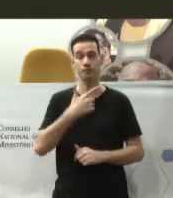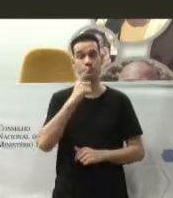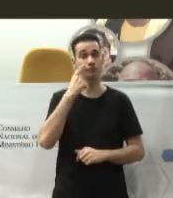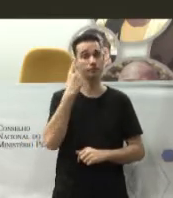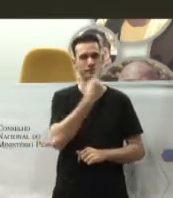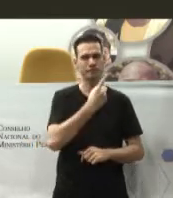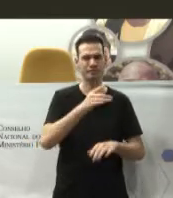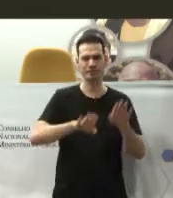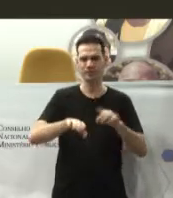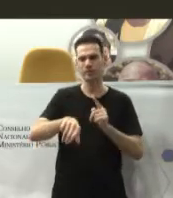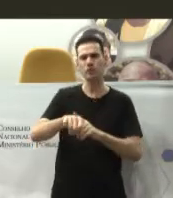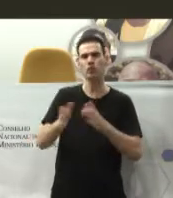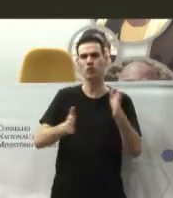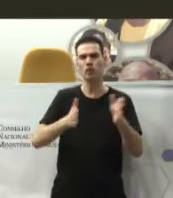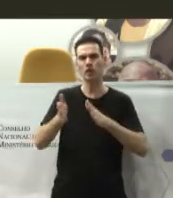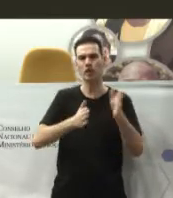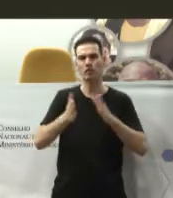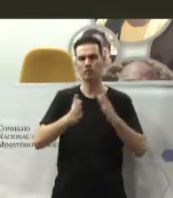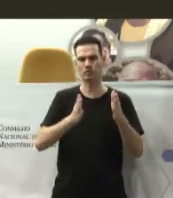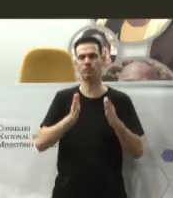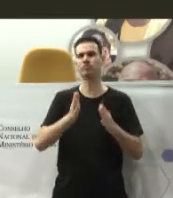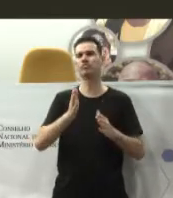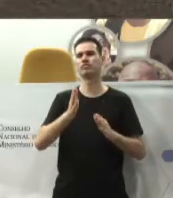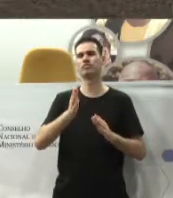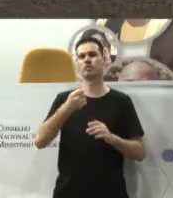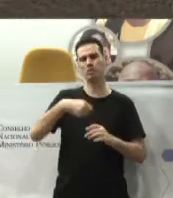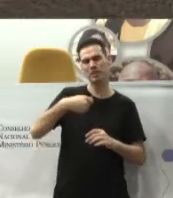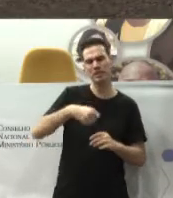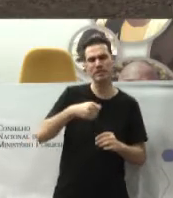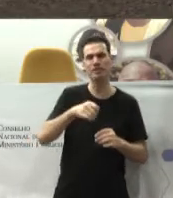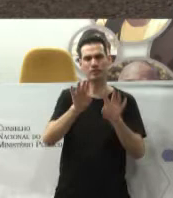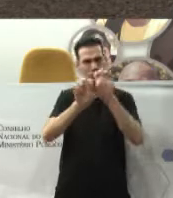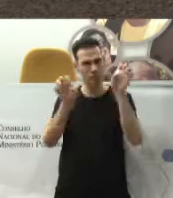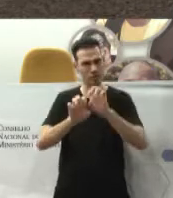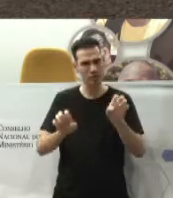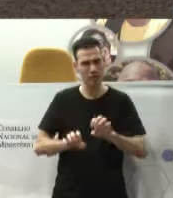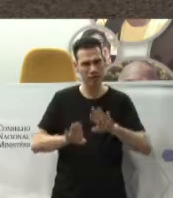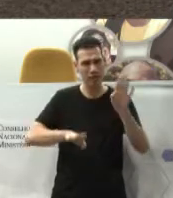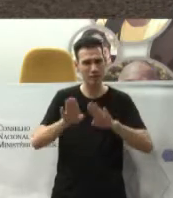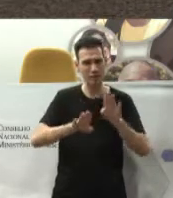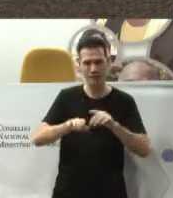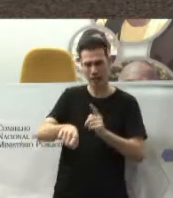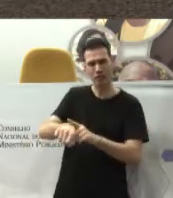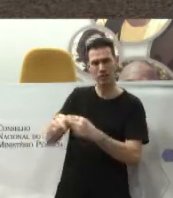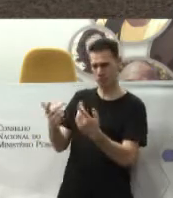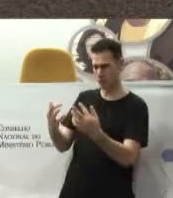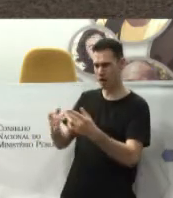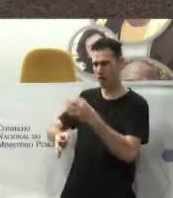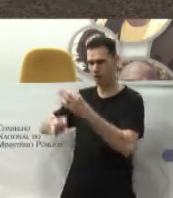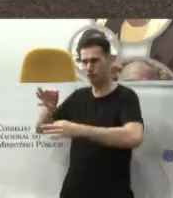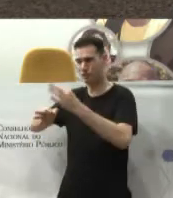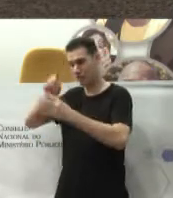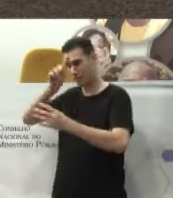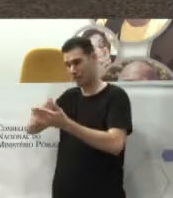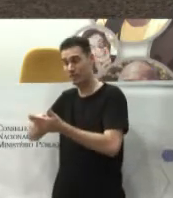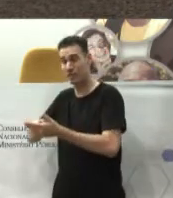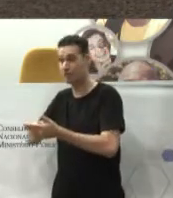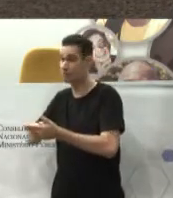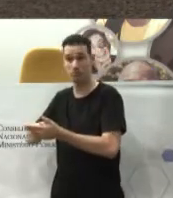tempo da demanda estrutural não é o tempo que se entende que deve ser o do judiciário. Não é o tempo da decisão